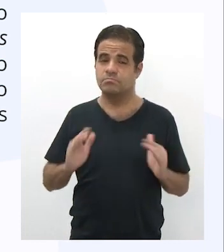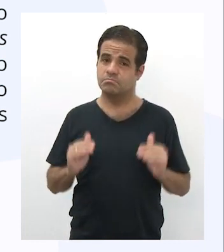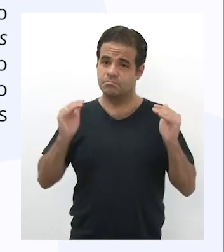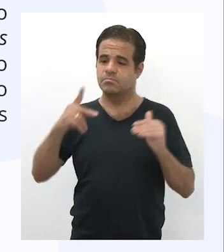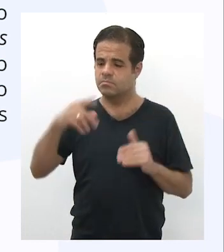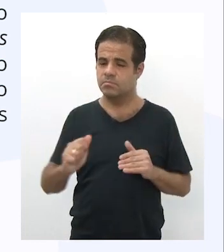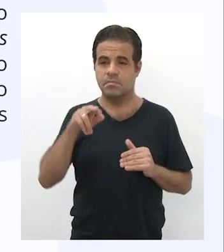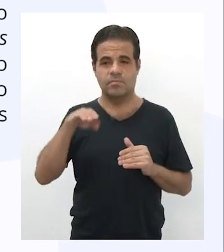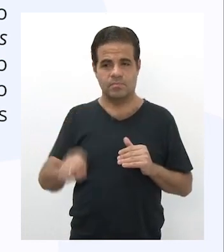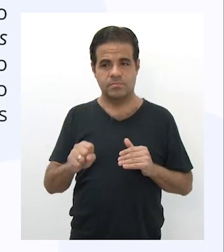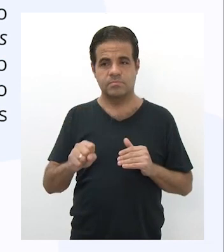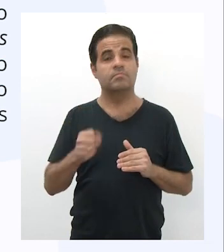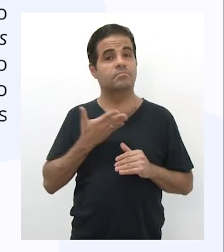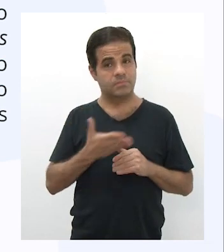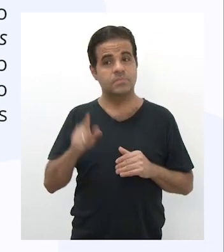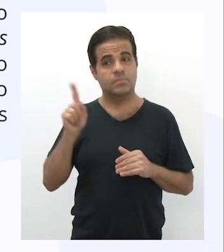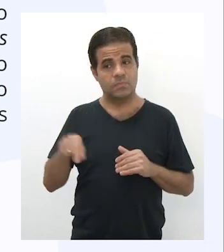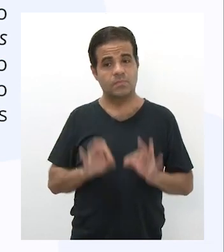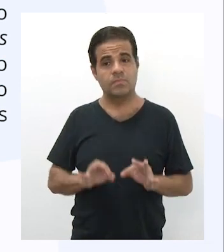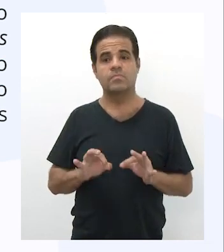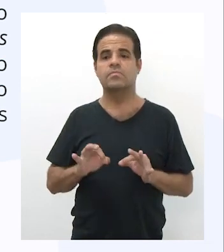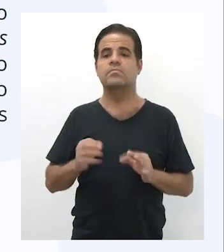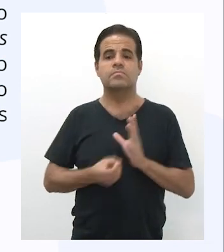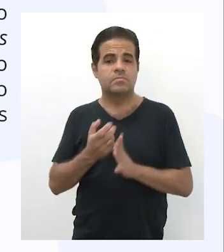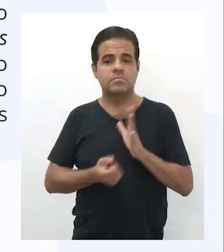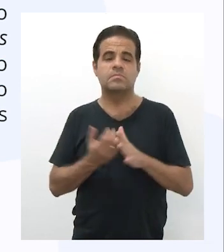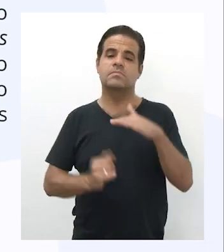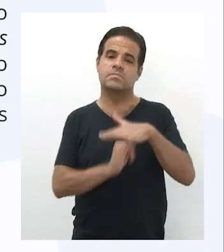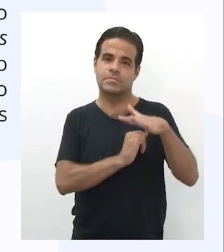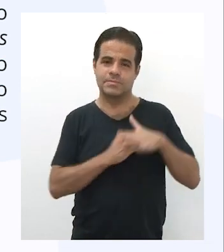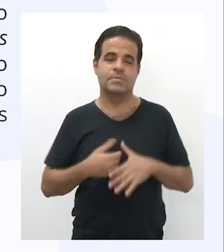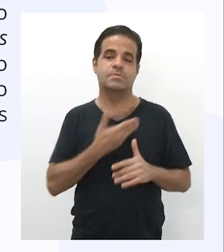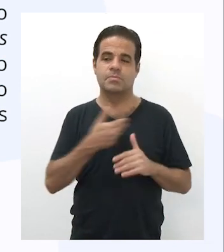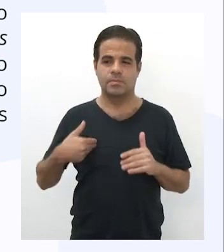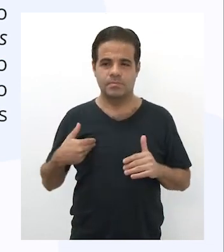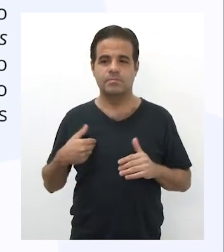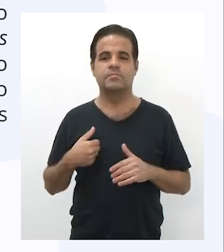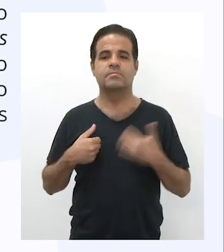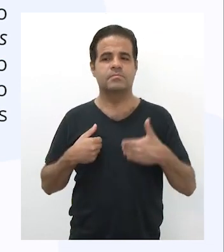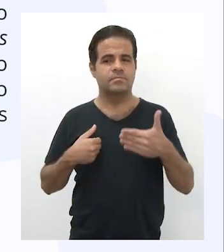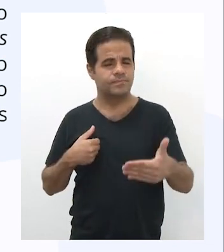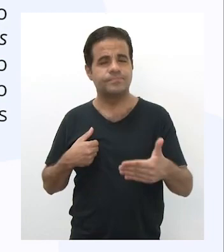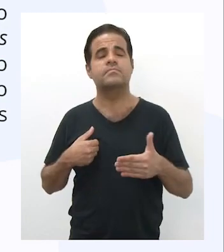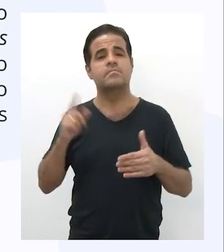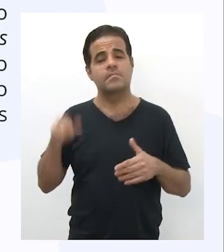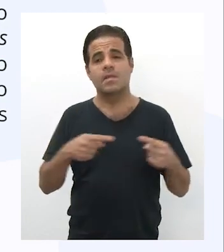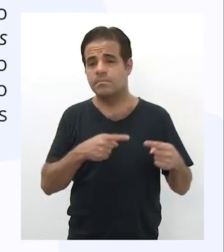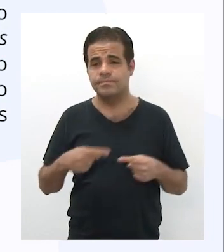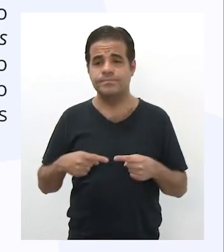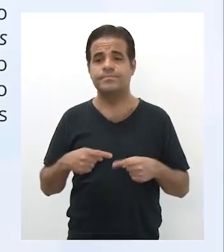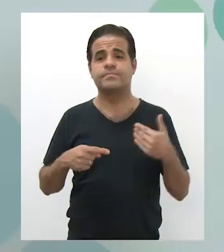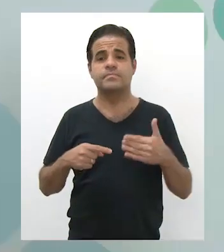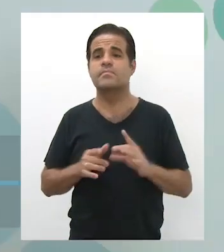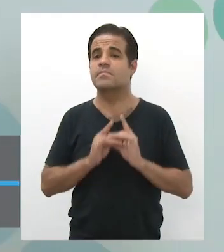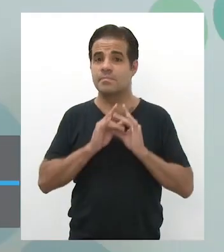sobretudo pelos patrícios. Estes foram os criadores das instituições políticas. Esta fonte também